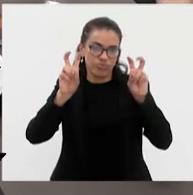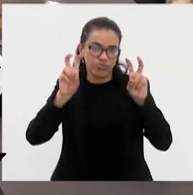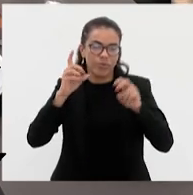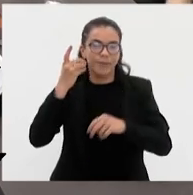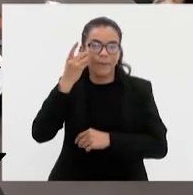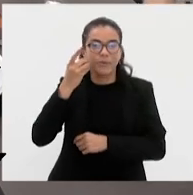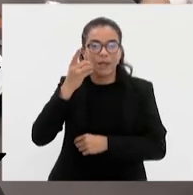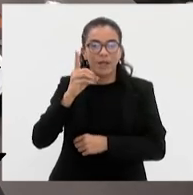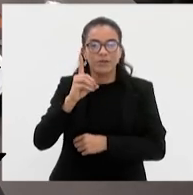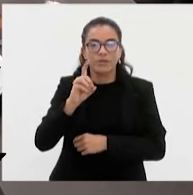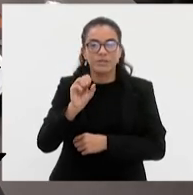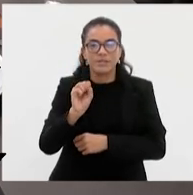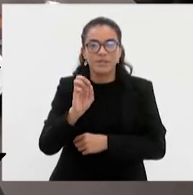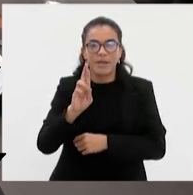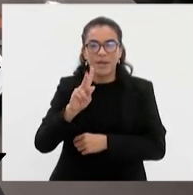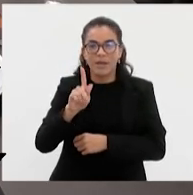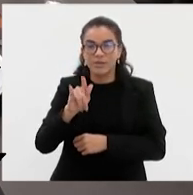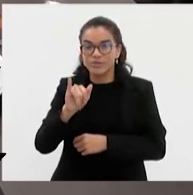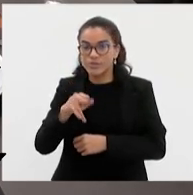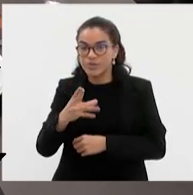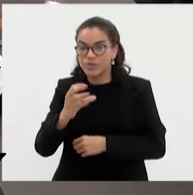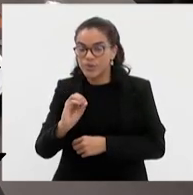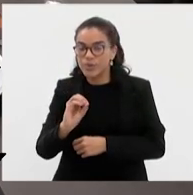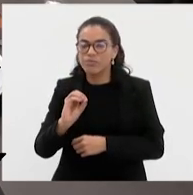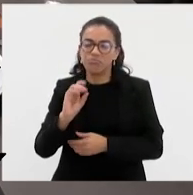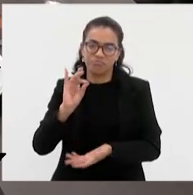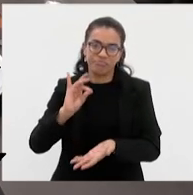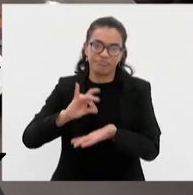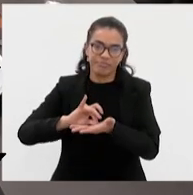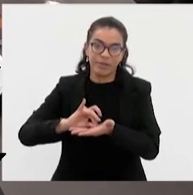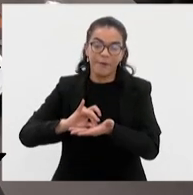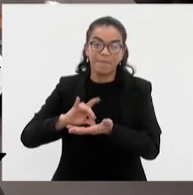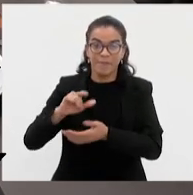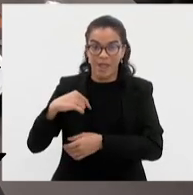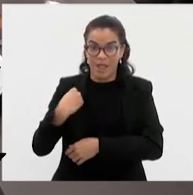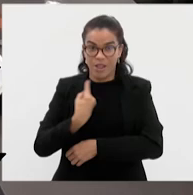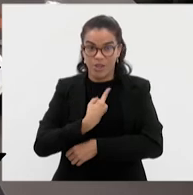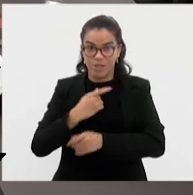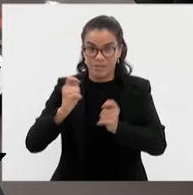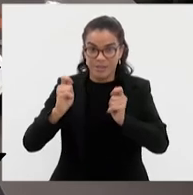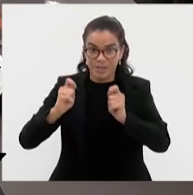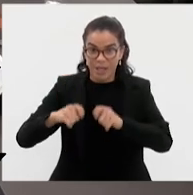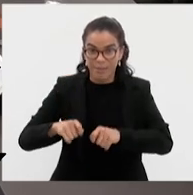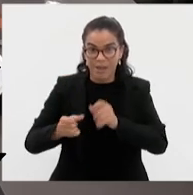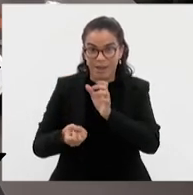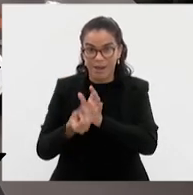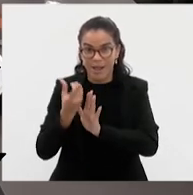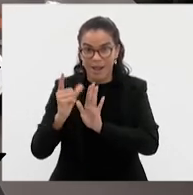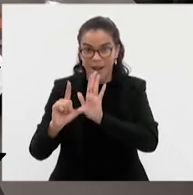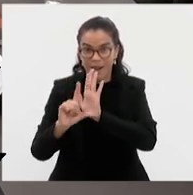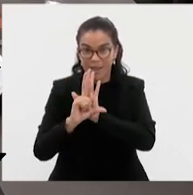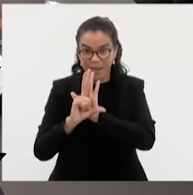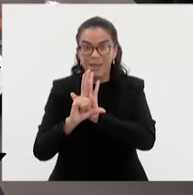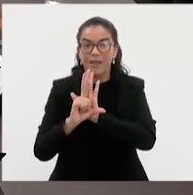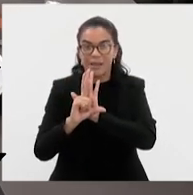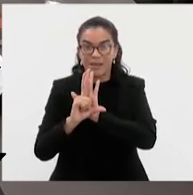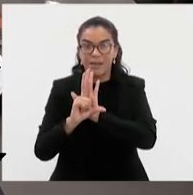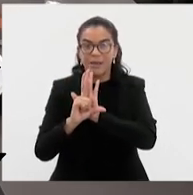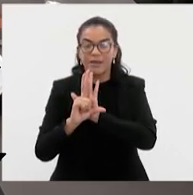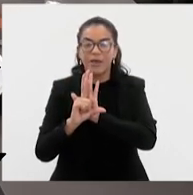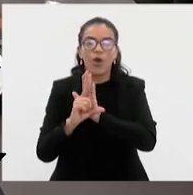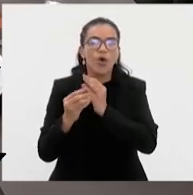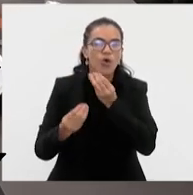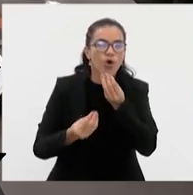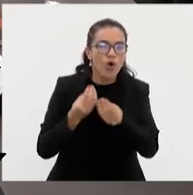deputado Dr. Serginho. De fato, a nossa capacidade de legislar sobre o quanto